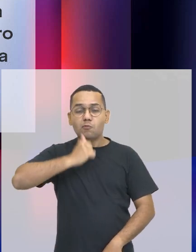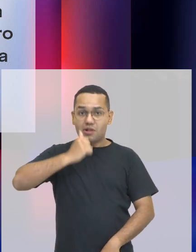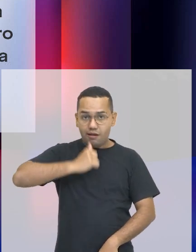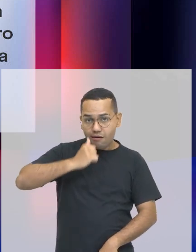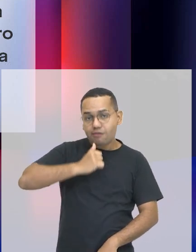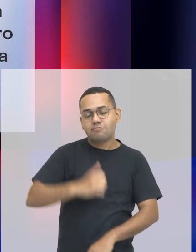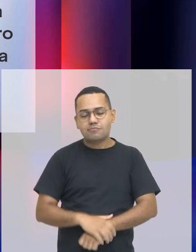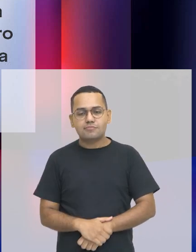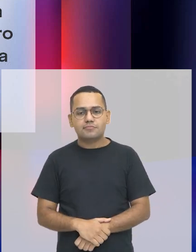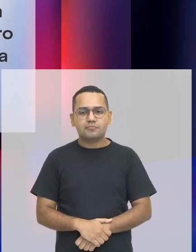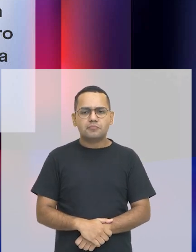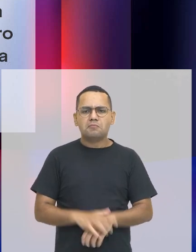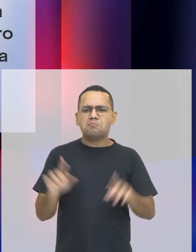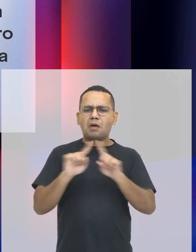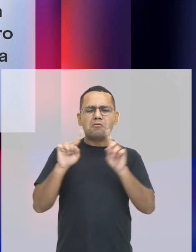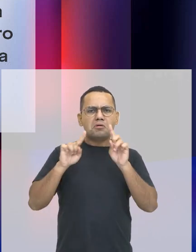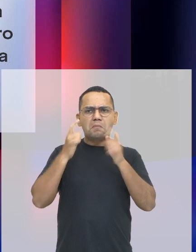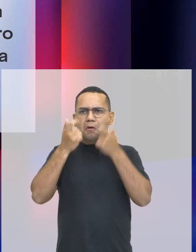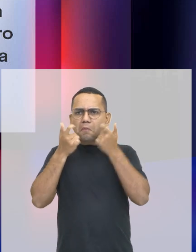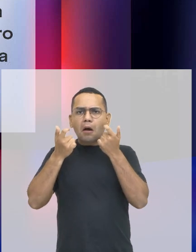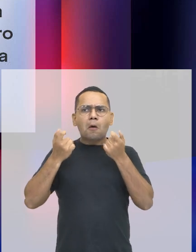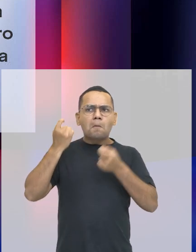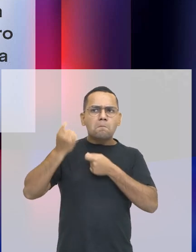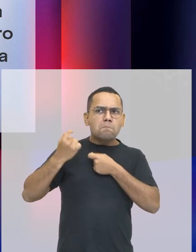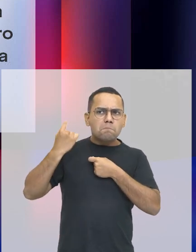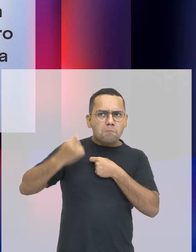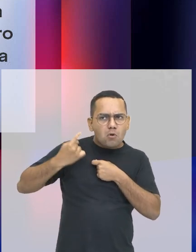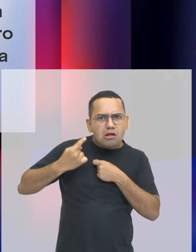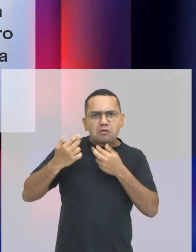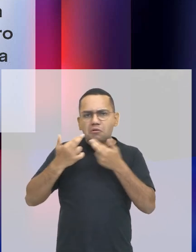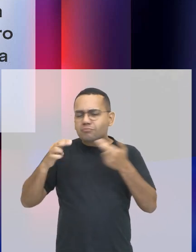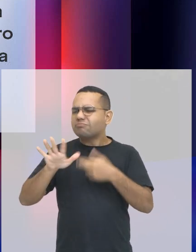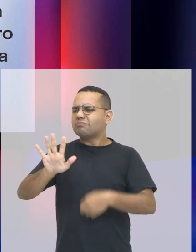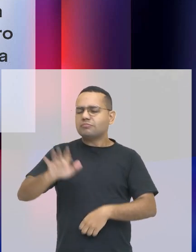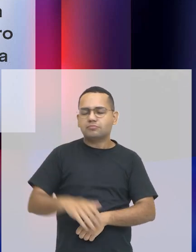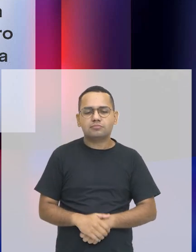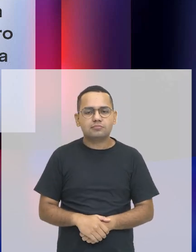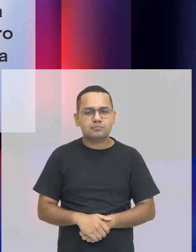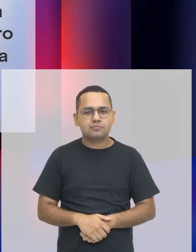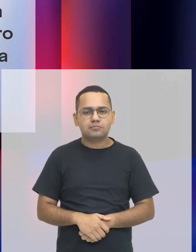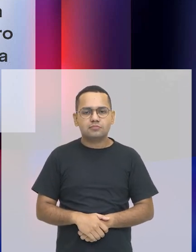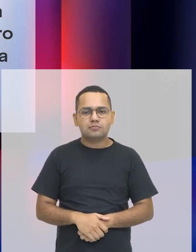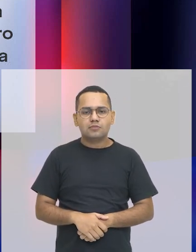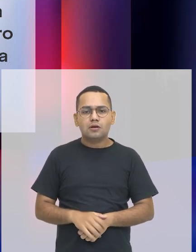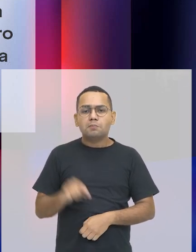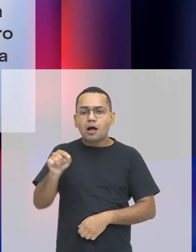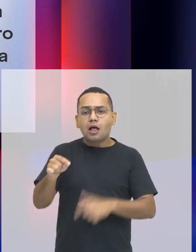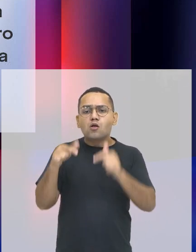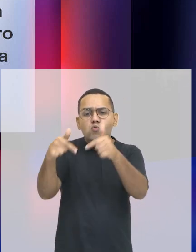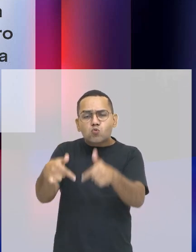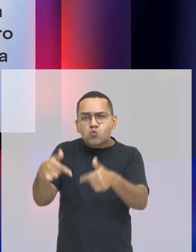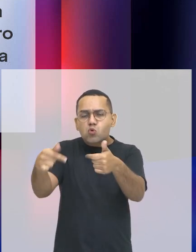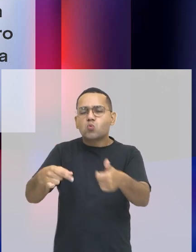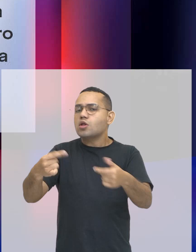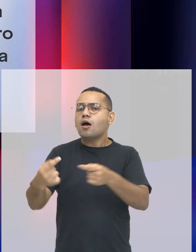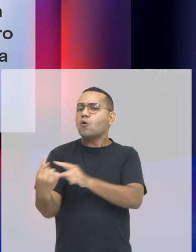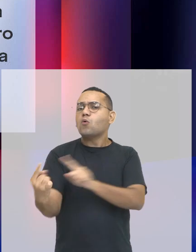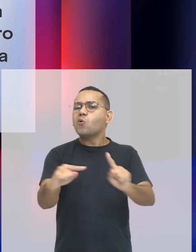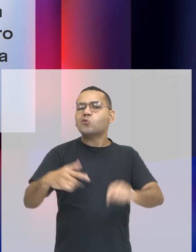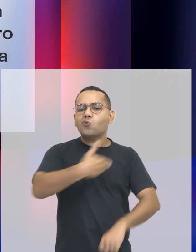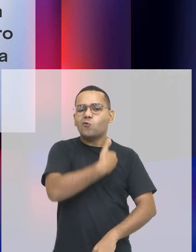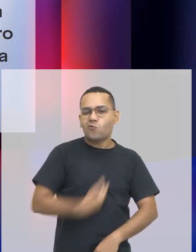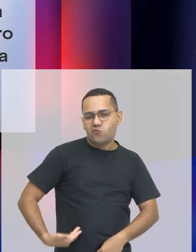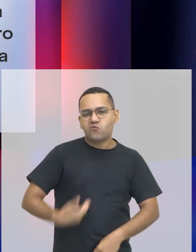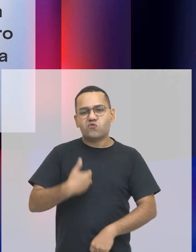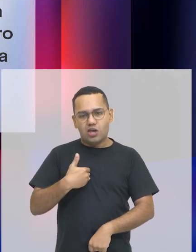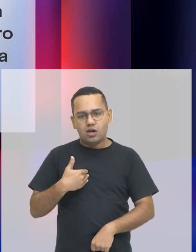né, político. Então, a MPB, ela nasceu com um forte caráter de luta contra a ditadura e o golpe